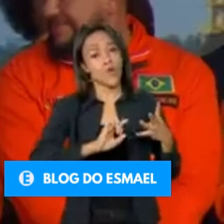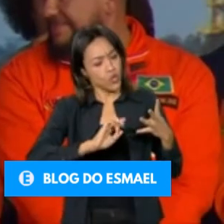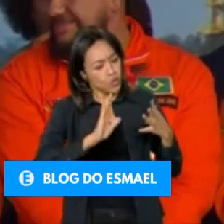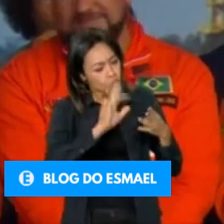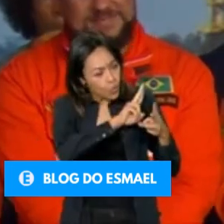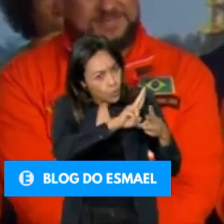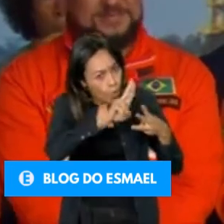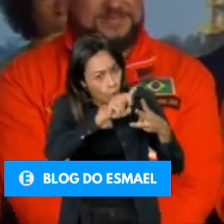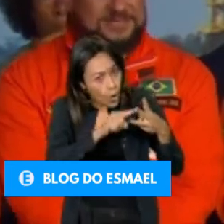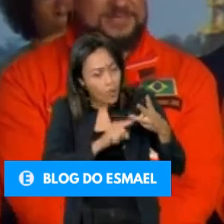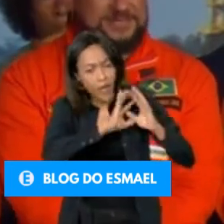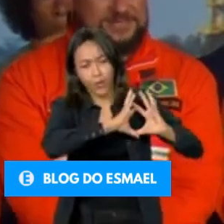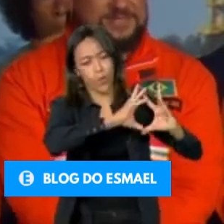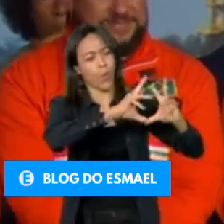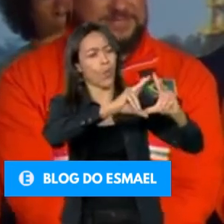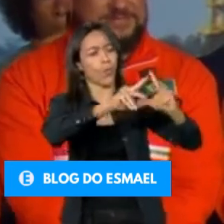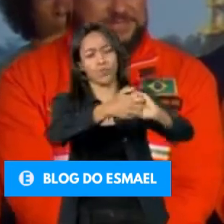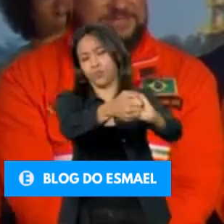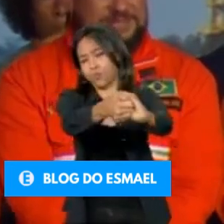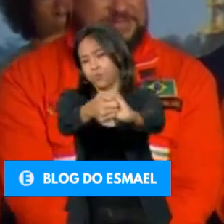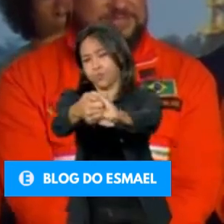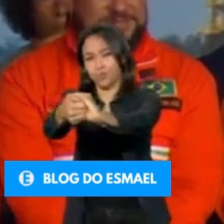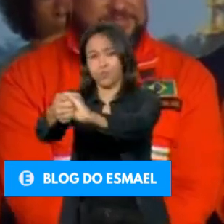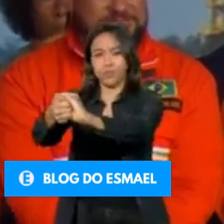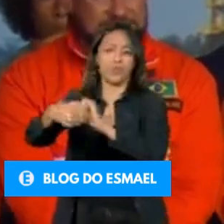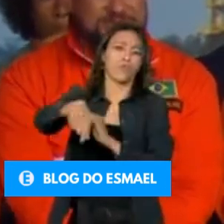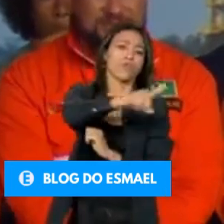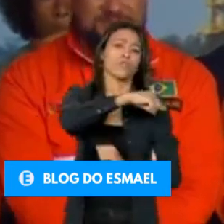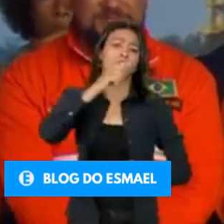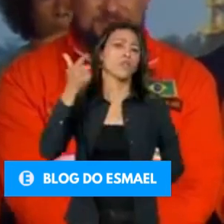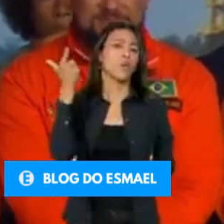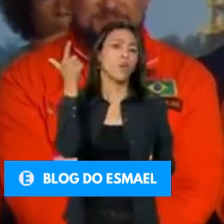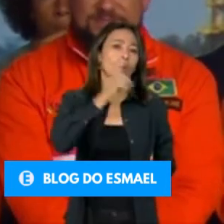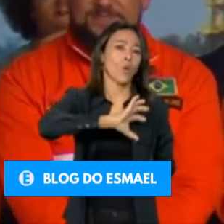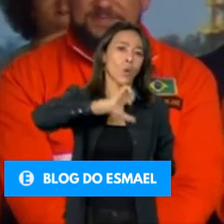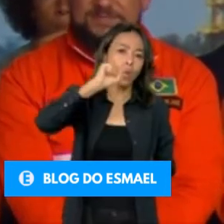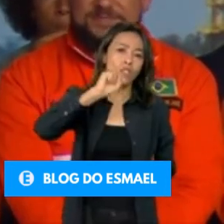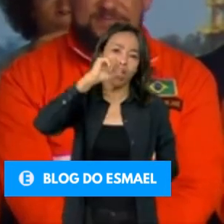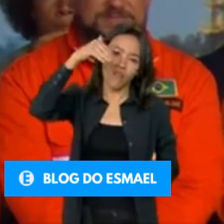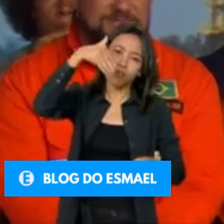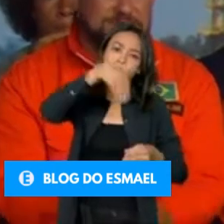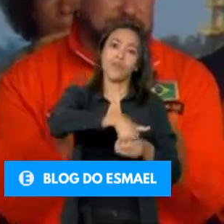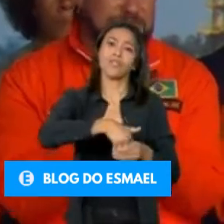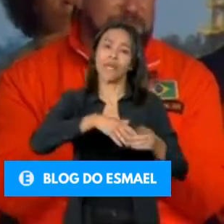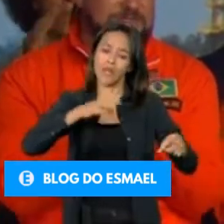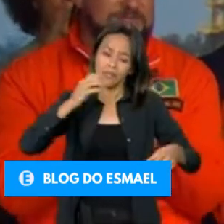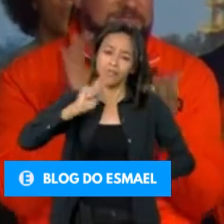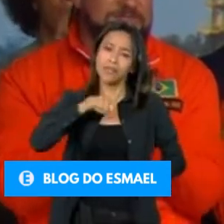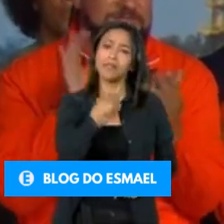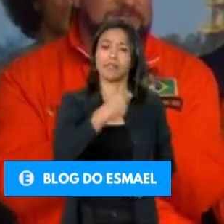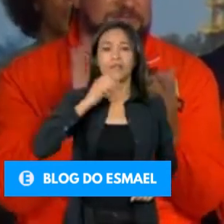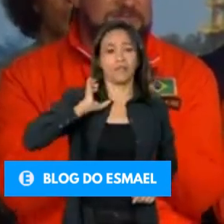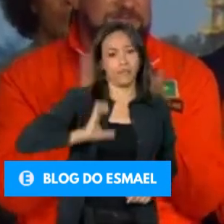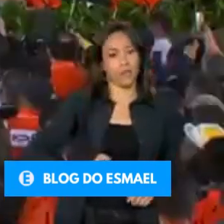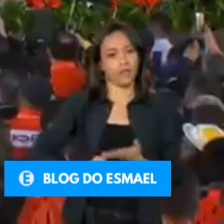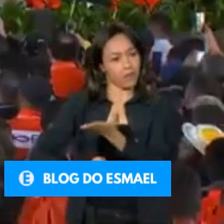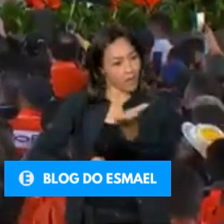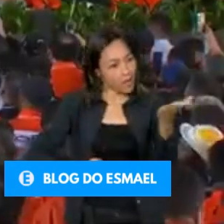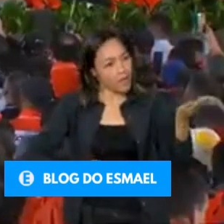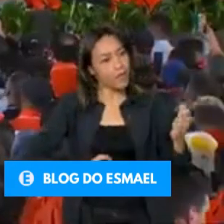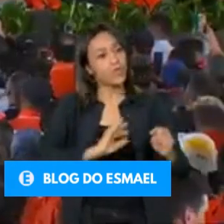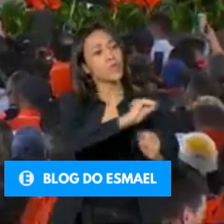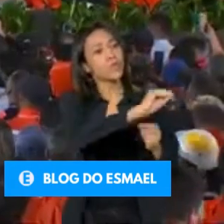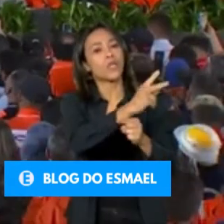os funcionários que conquistaram o direito de votar a ser cidadão de primeira classe, a ter trabalho e cuidar das